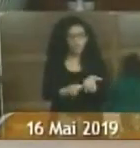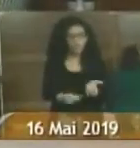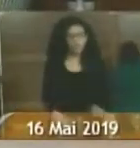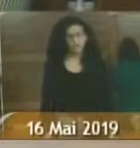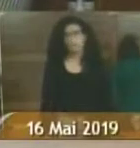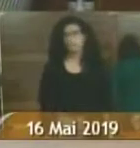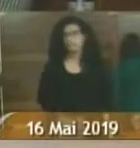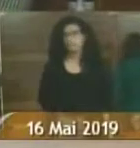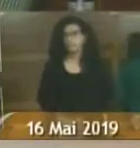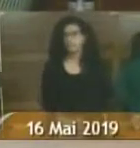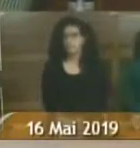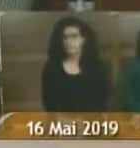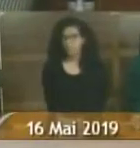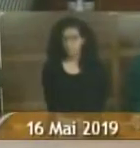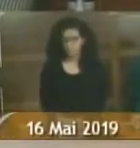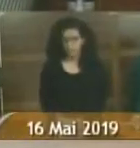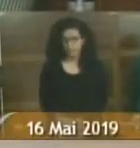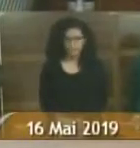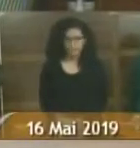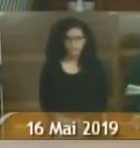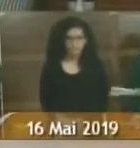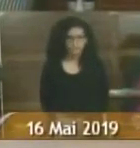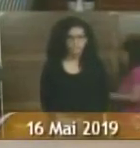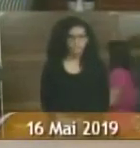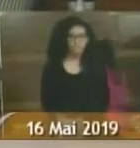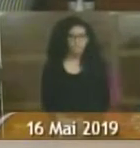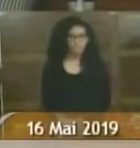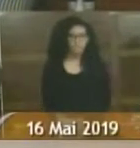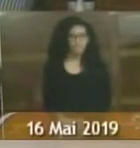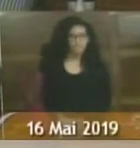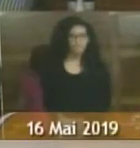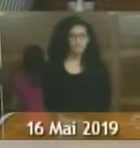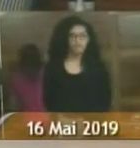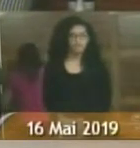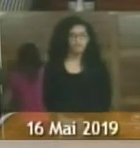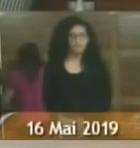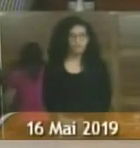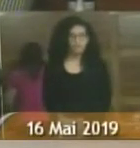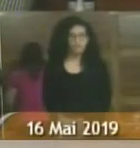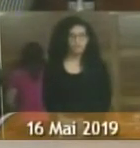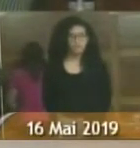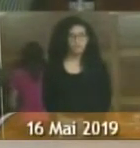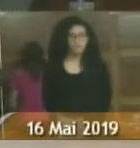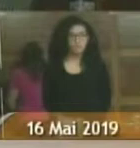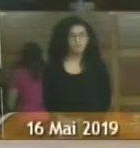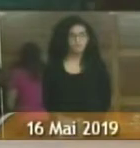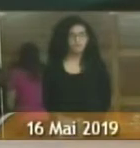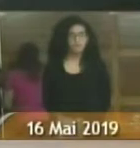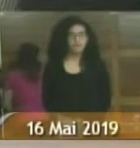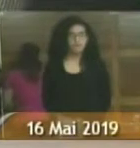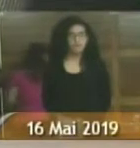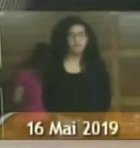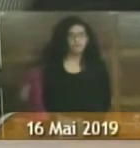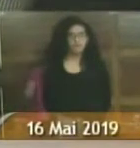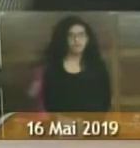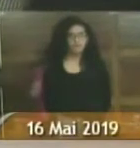na secretar na segunda. Na Secretaria de Legislação, redigi e